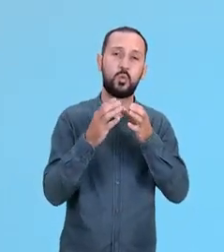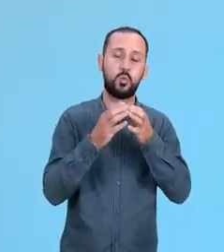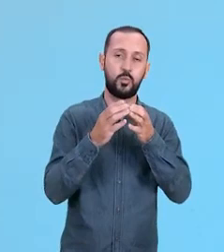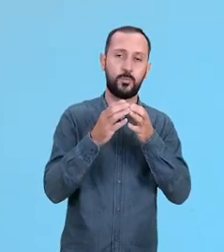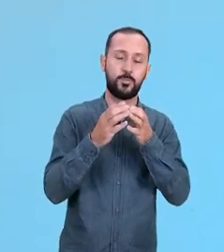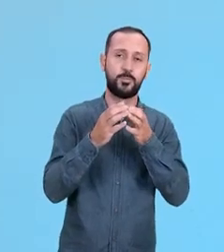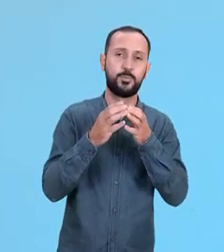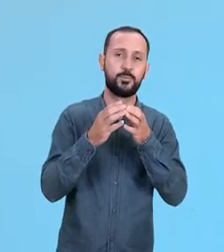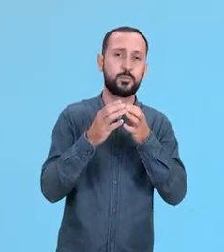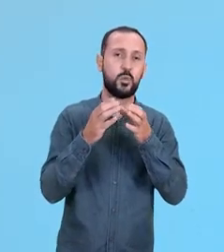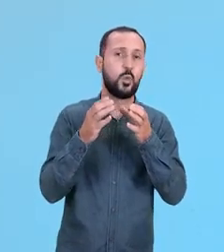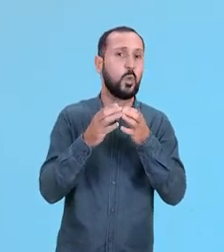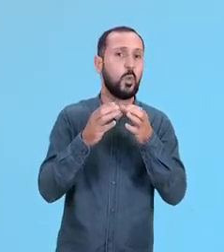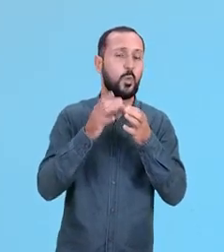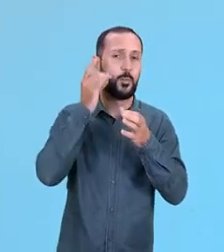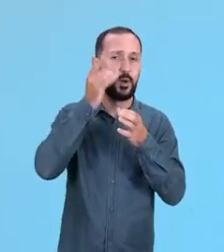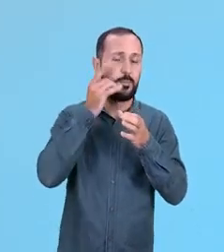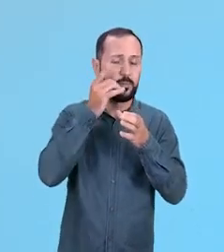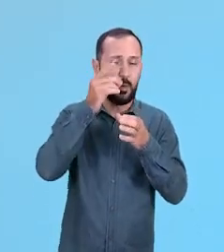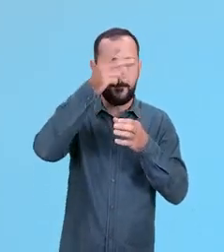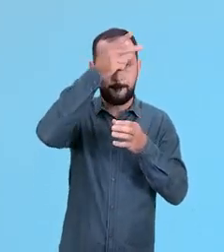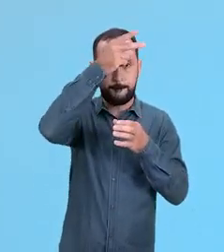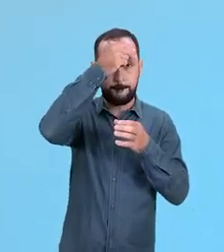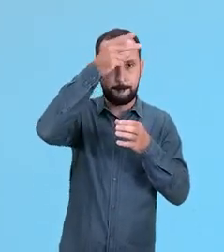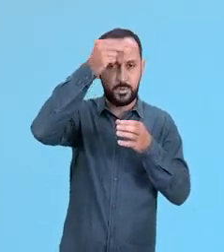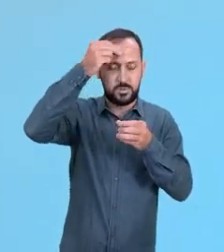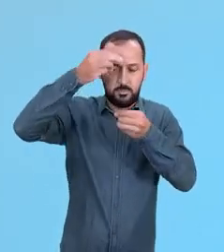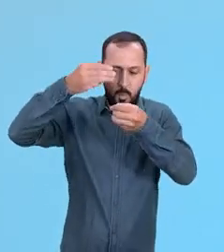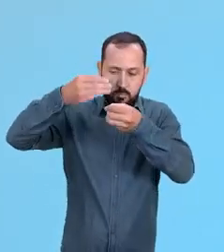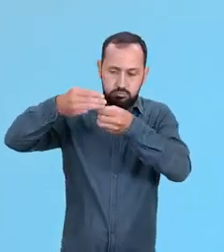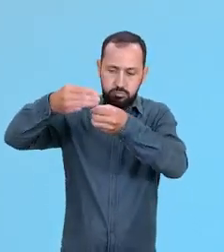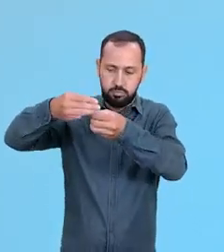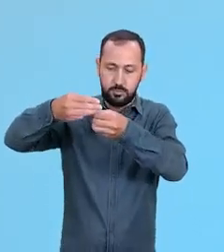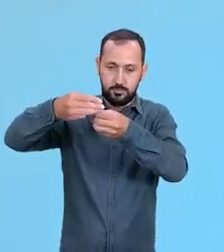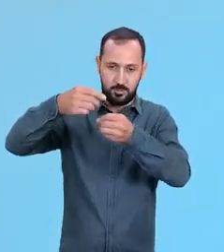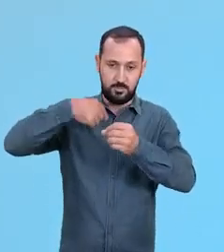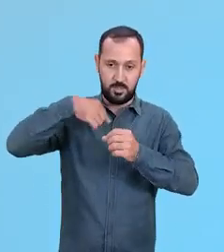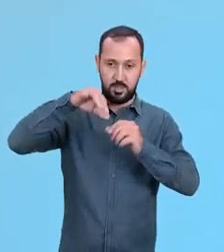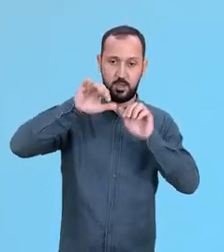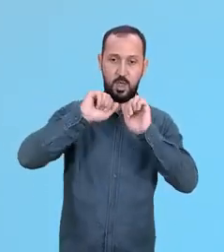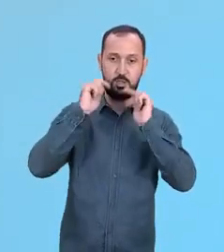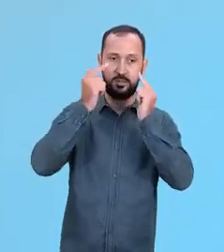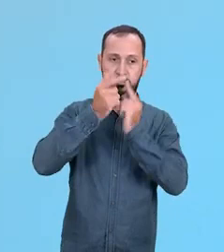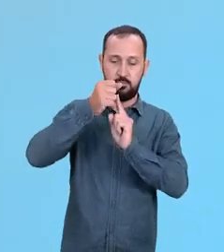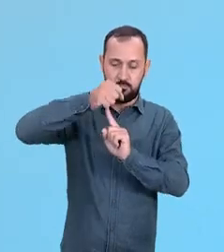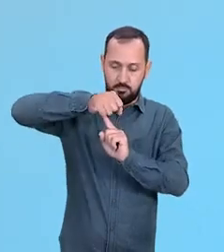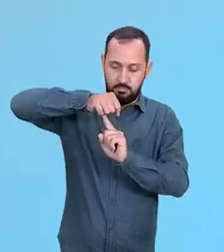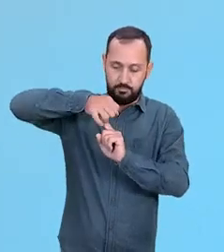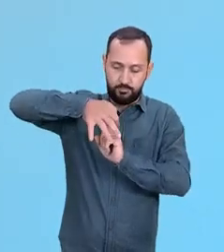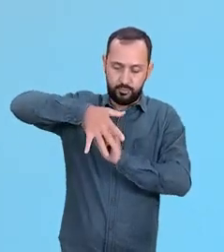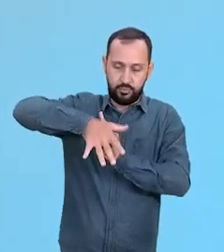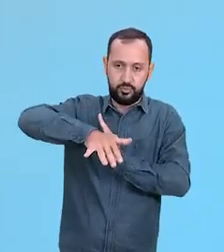parlamentares municipais. Nós temos encaminhado para as câmaras de